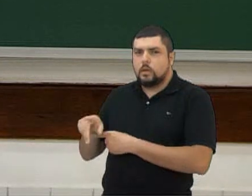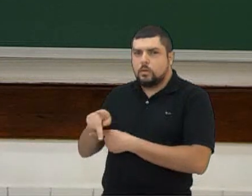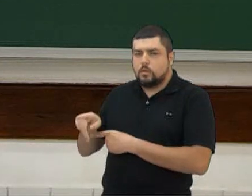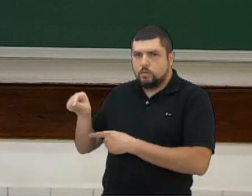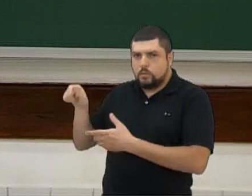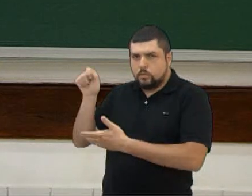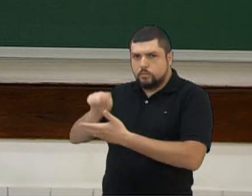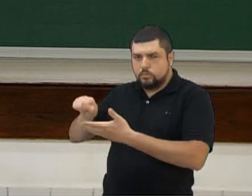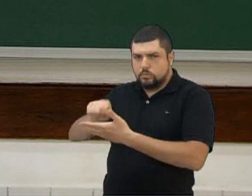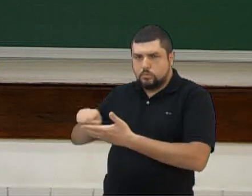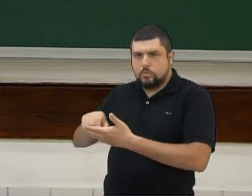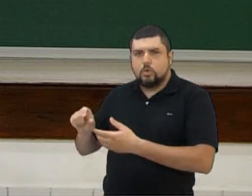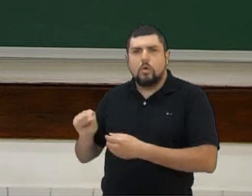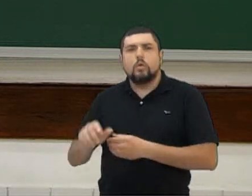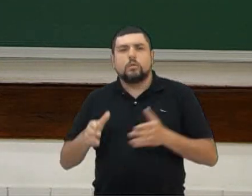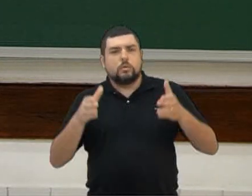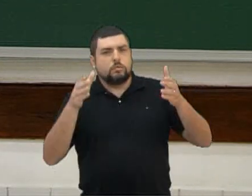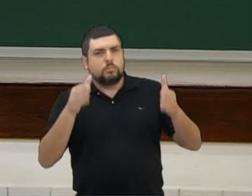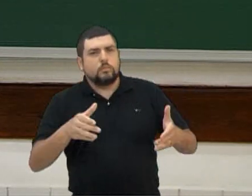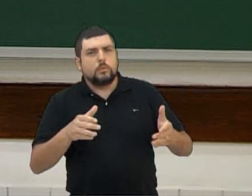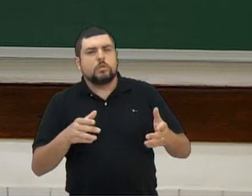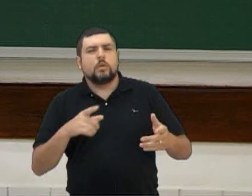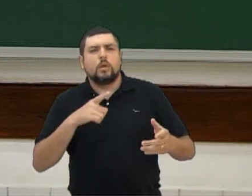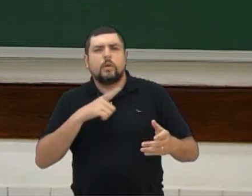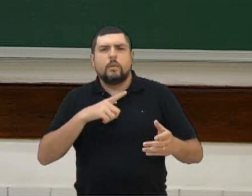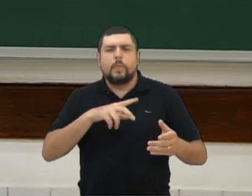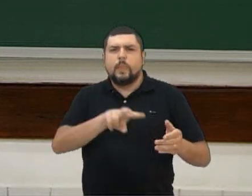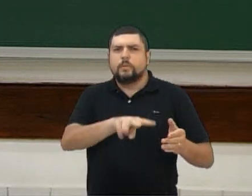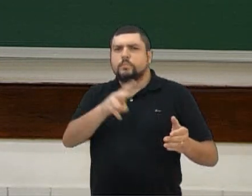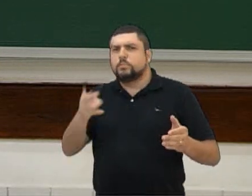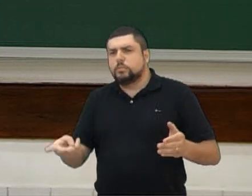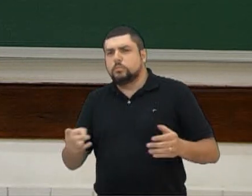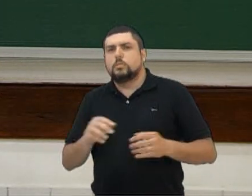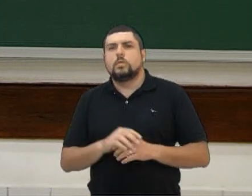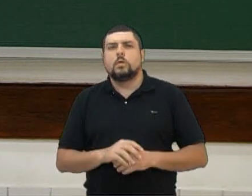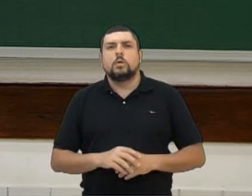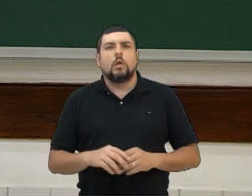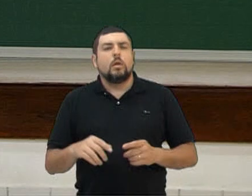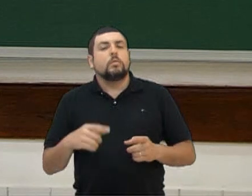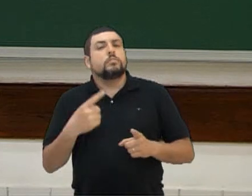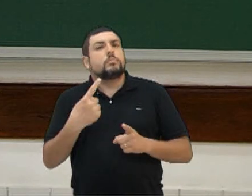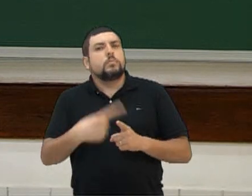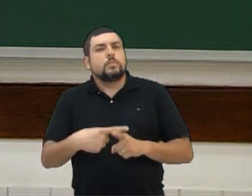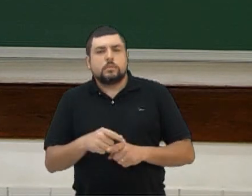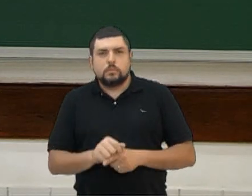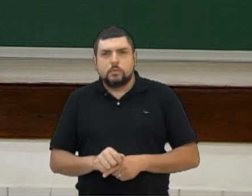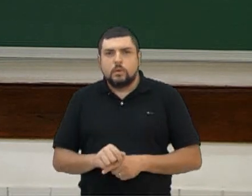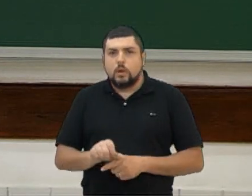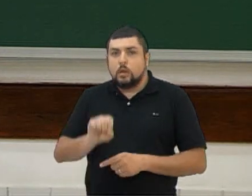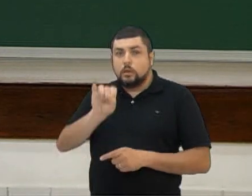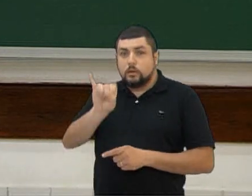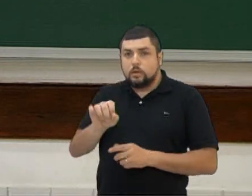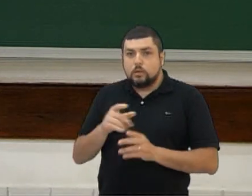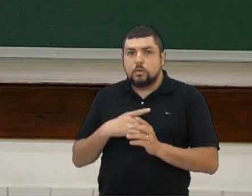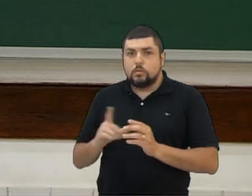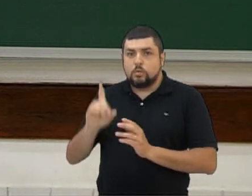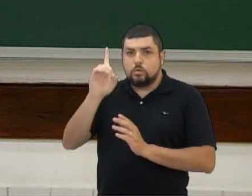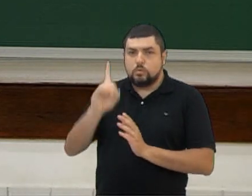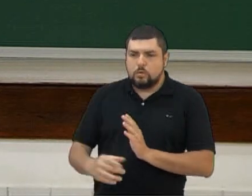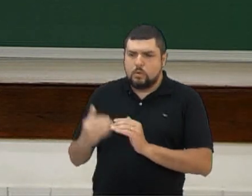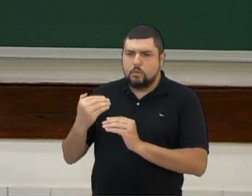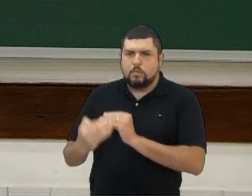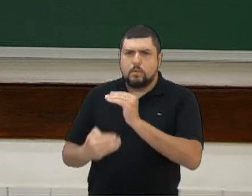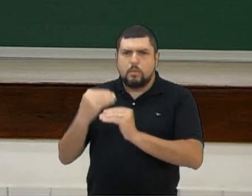paradoxo nesse período, porque se de um lado a gente tem uma expansão dos direitos e das identidades coletivas vindas